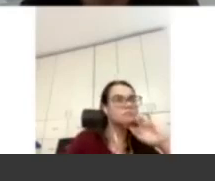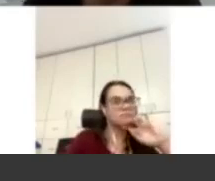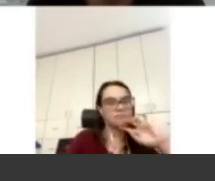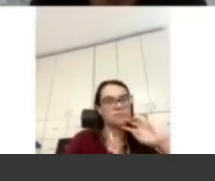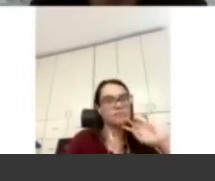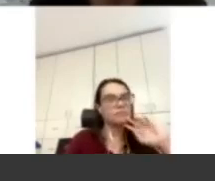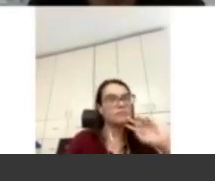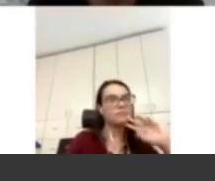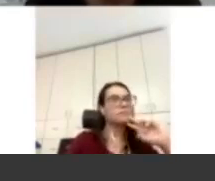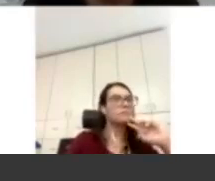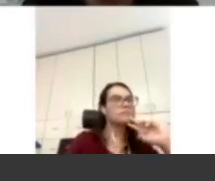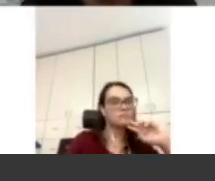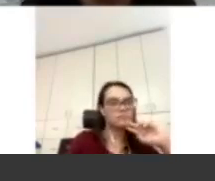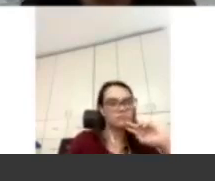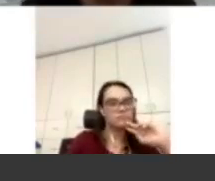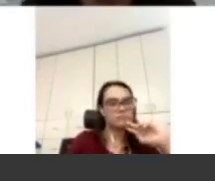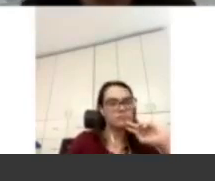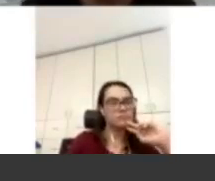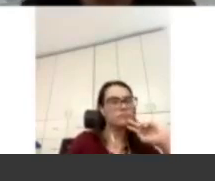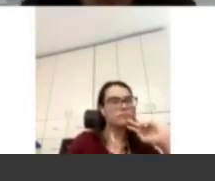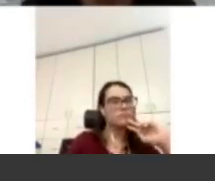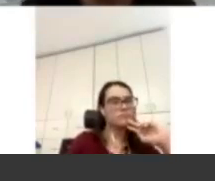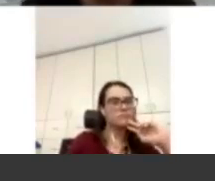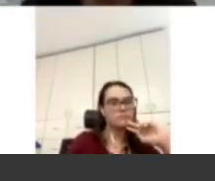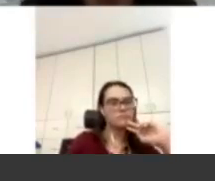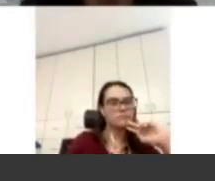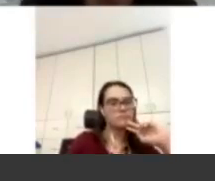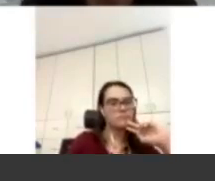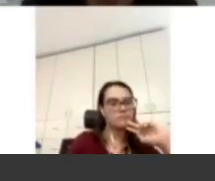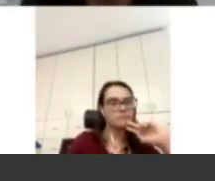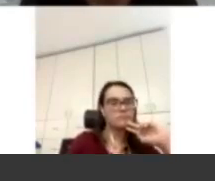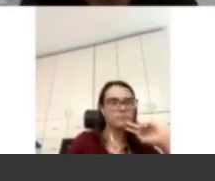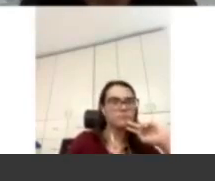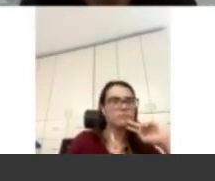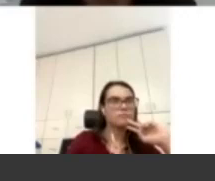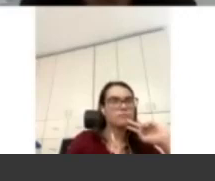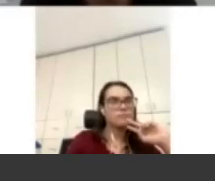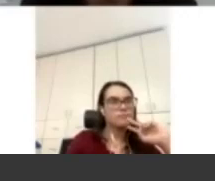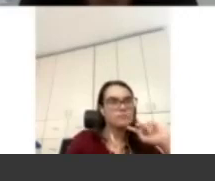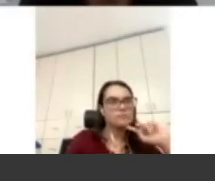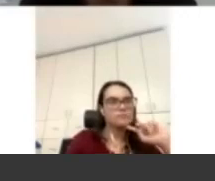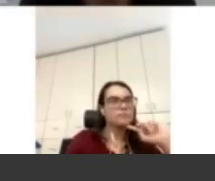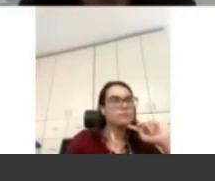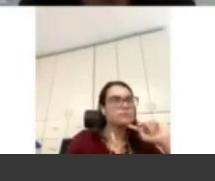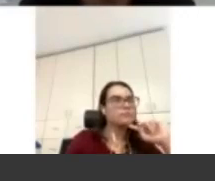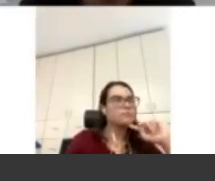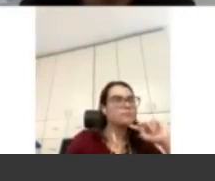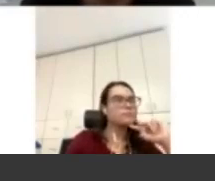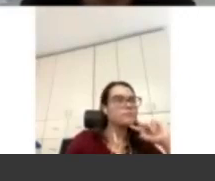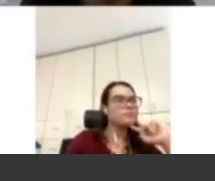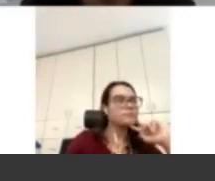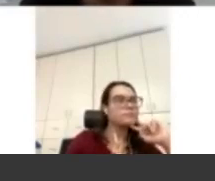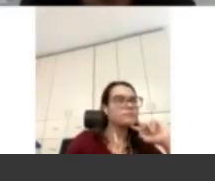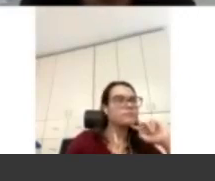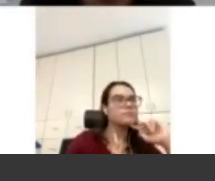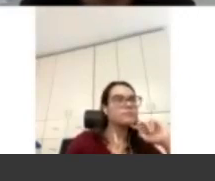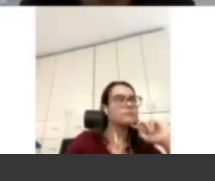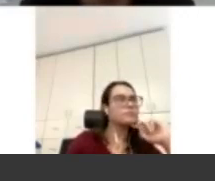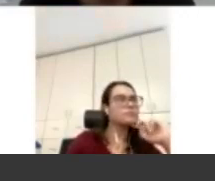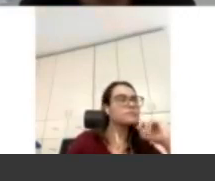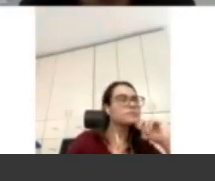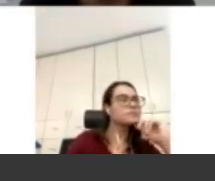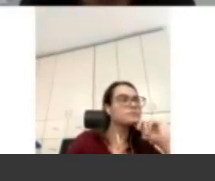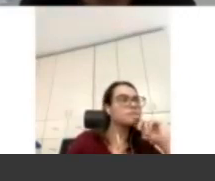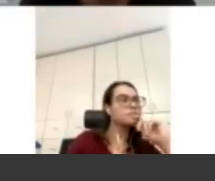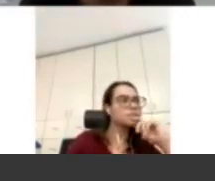região das Américas e a Europa são as mais implicadas nesse surto atual, sendo que nessas últimas semanas houve um predomínio importante da região das Américas, né? Na qual está o Brasil